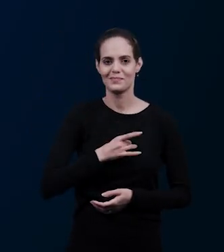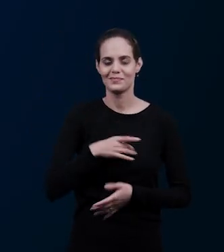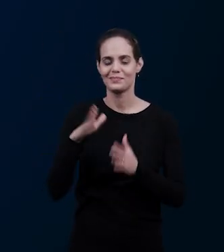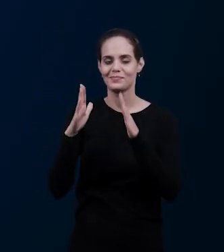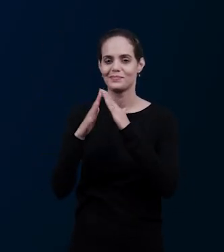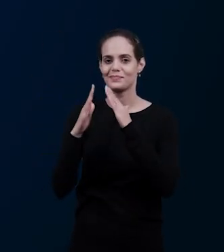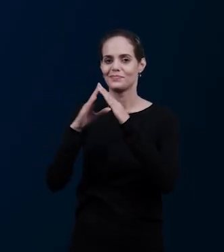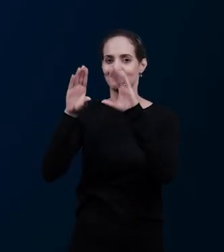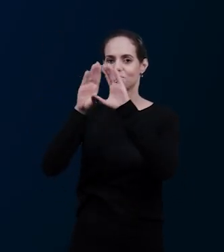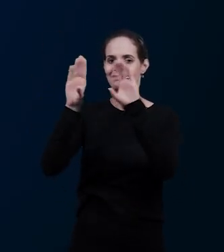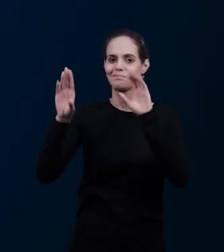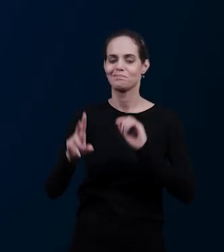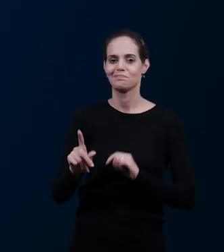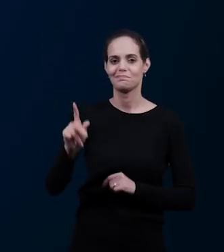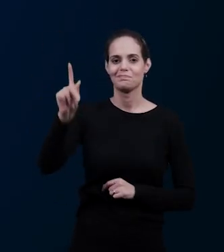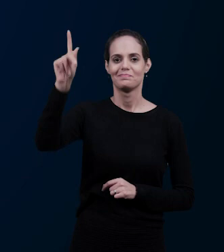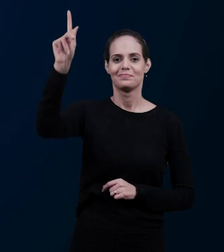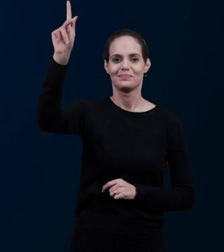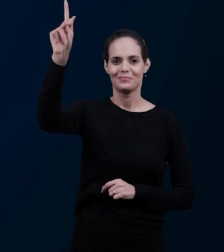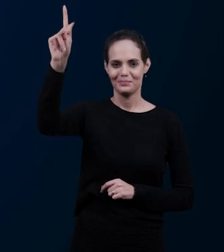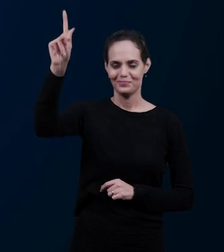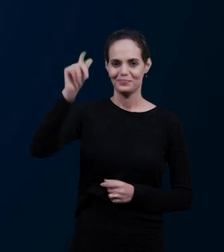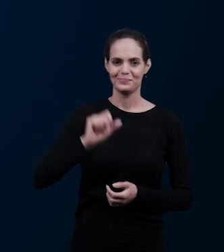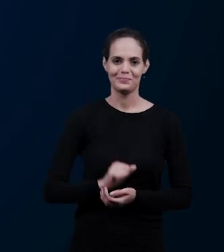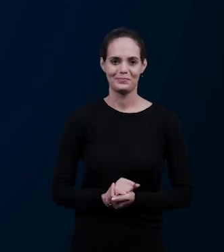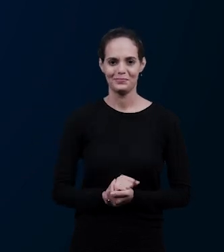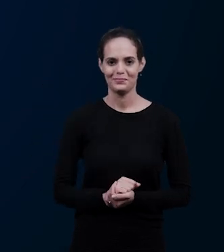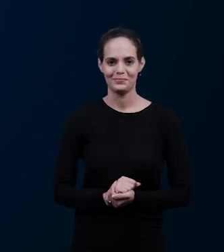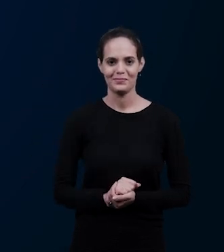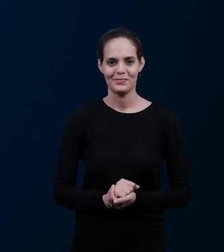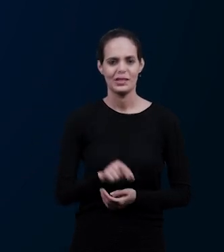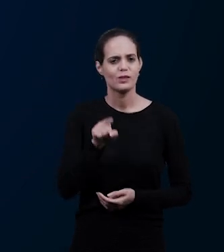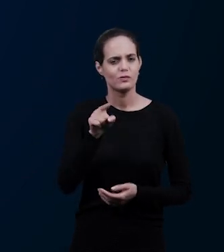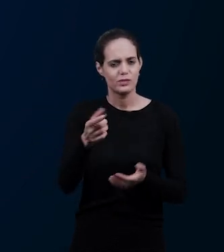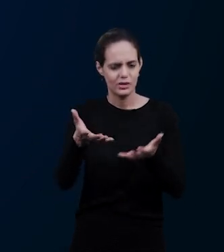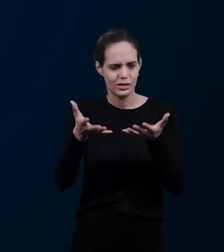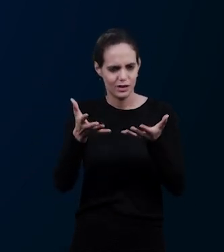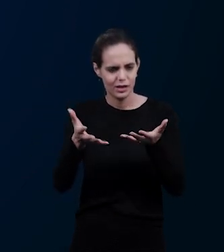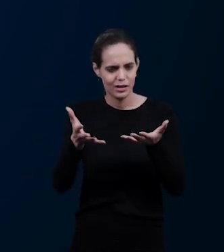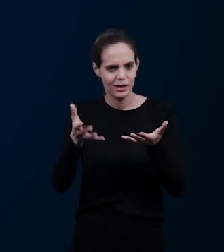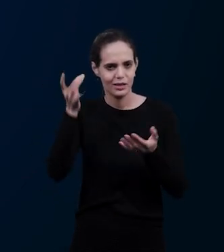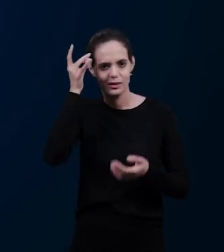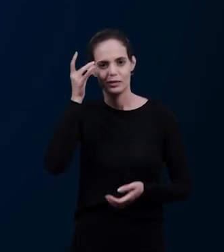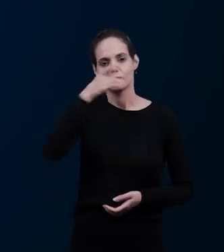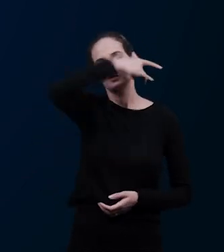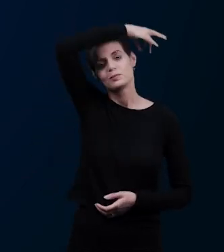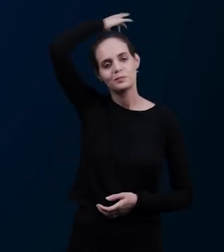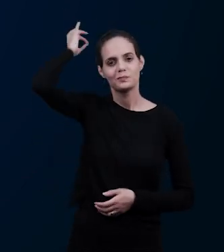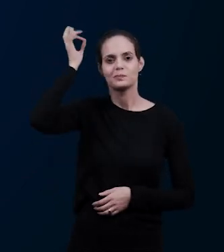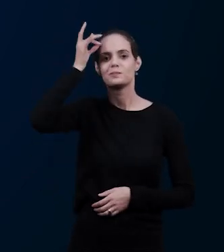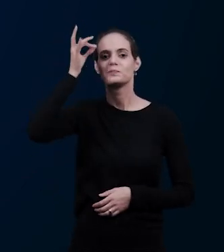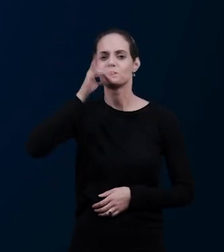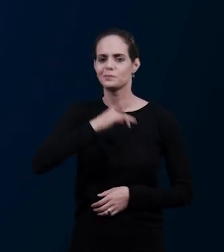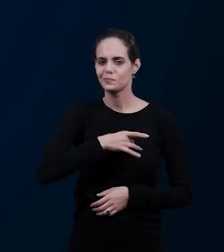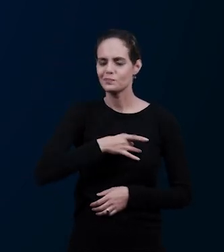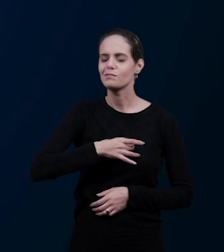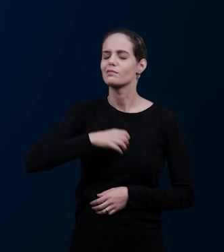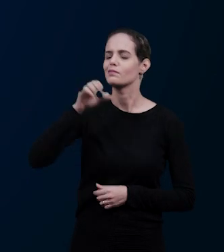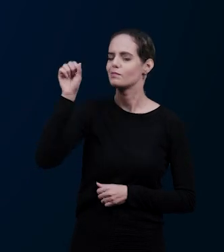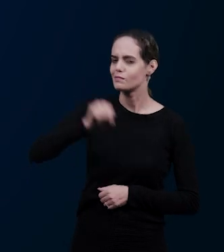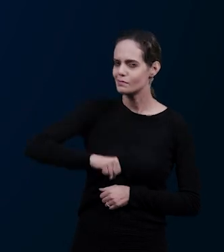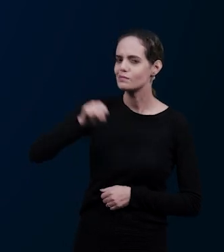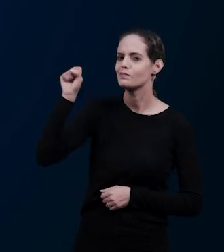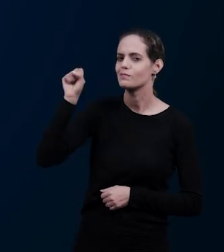pelo Espírito Santo para morar na eternidade, para ser meu irmão. Você quer ser batizada com o